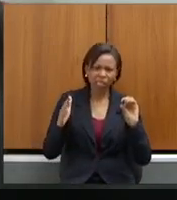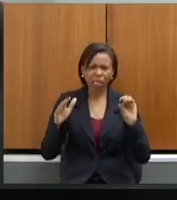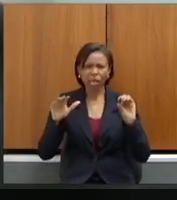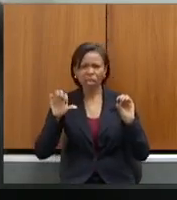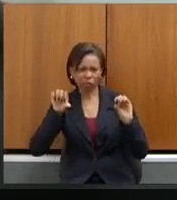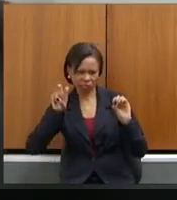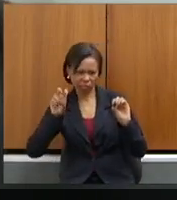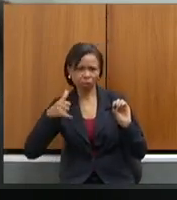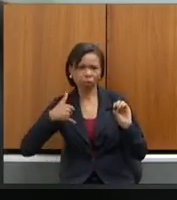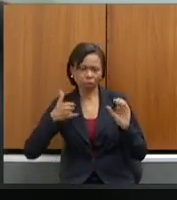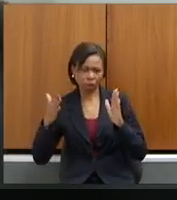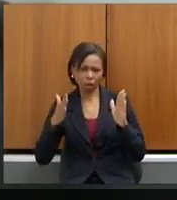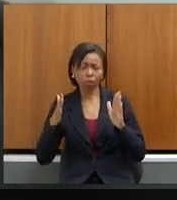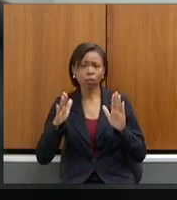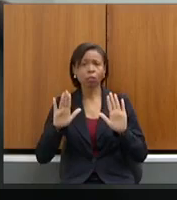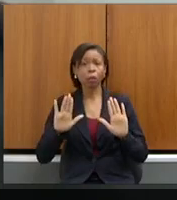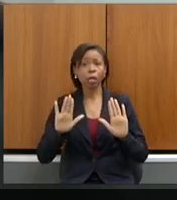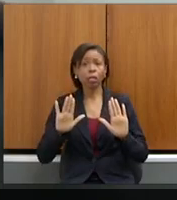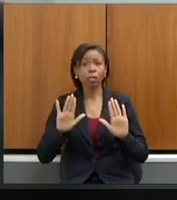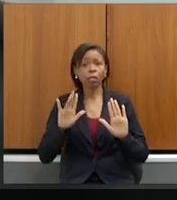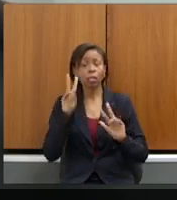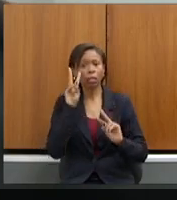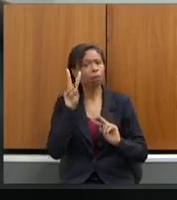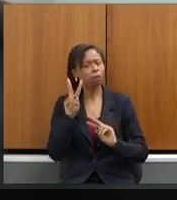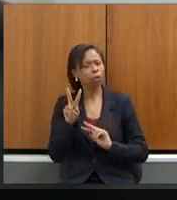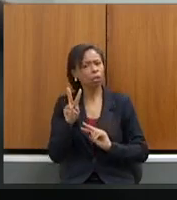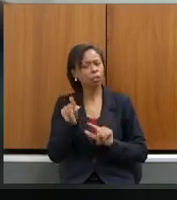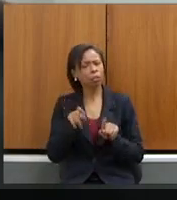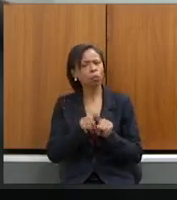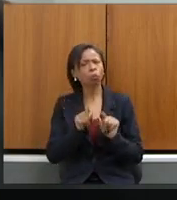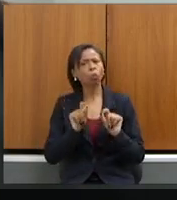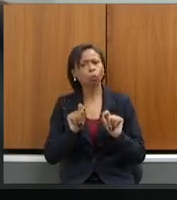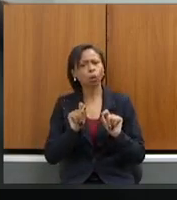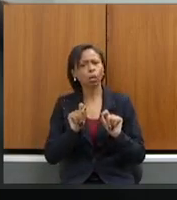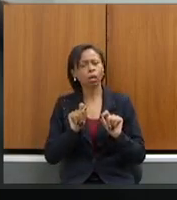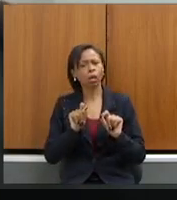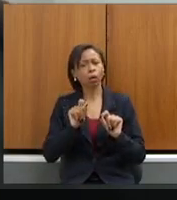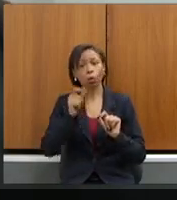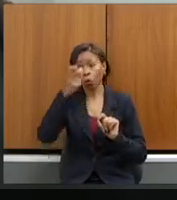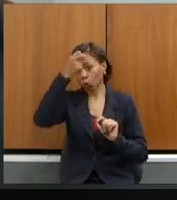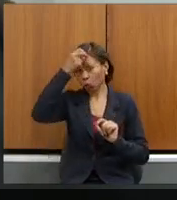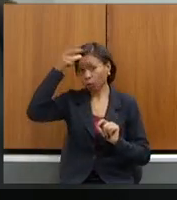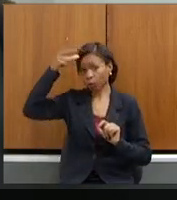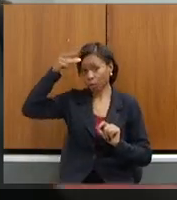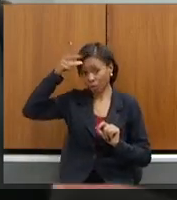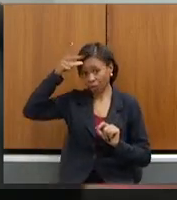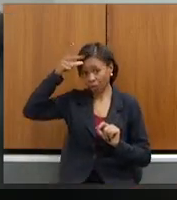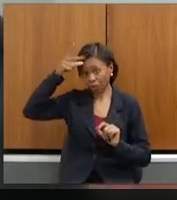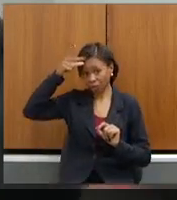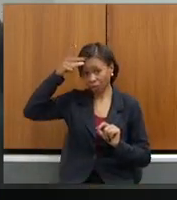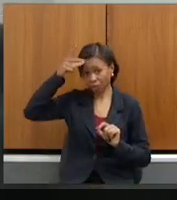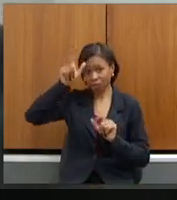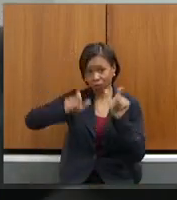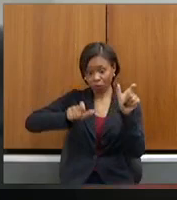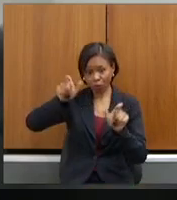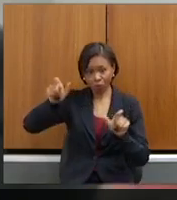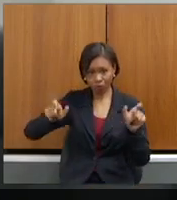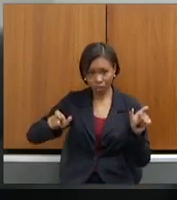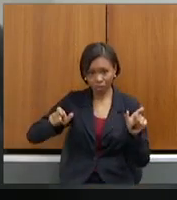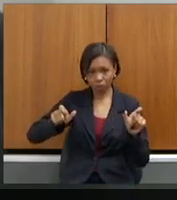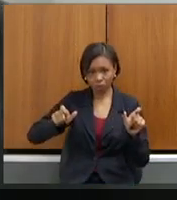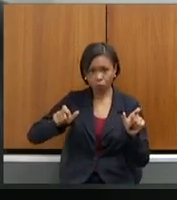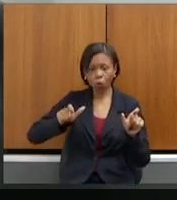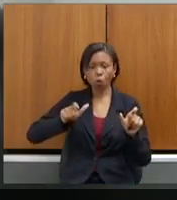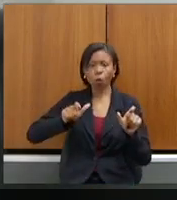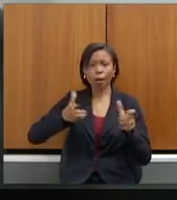e eu já está à venda meu movimento dos prefeitos né para a grupo vai comprar no